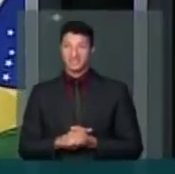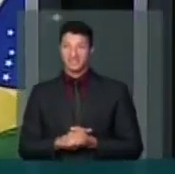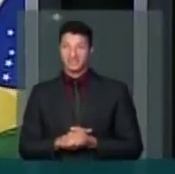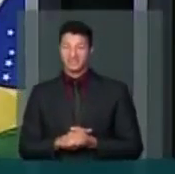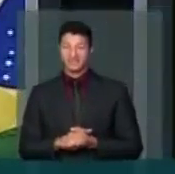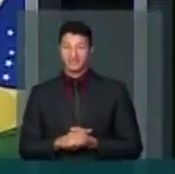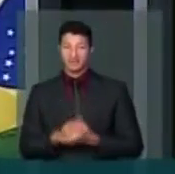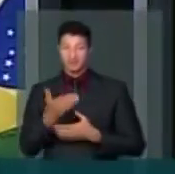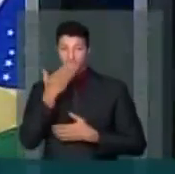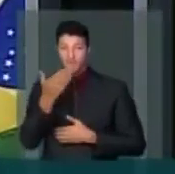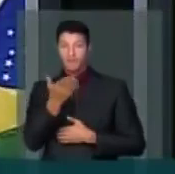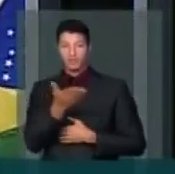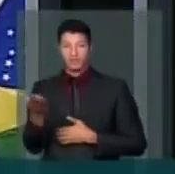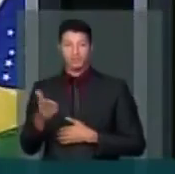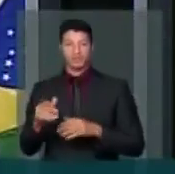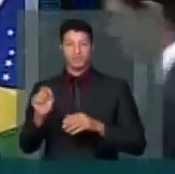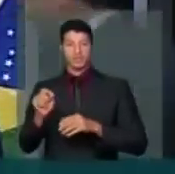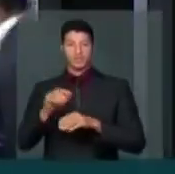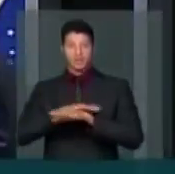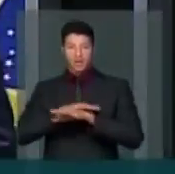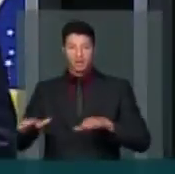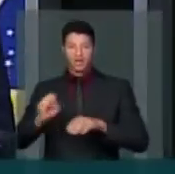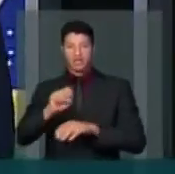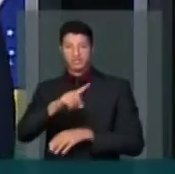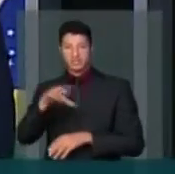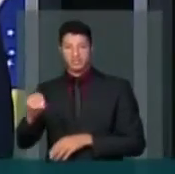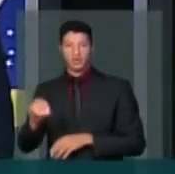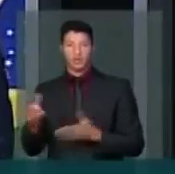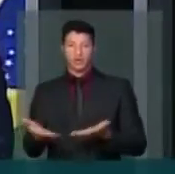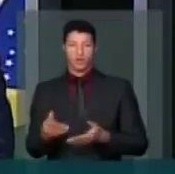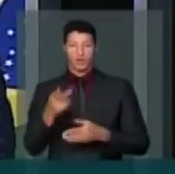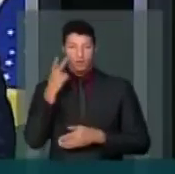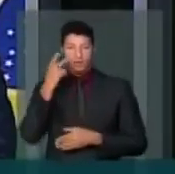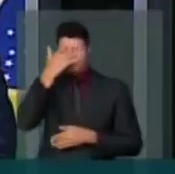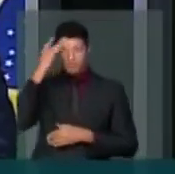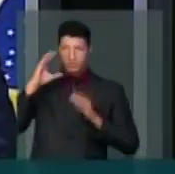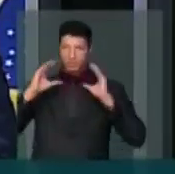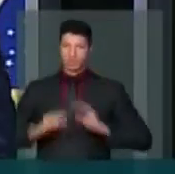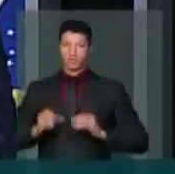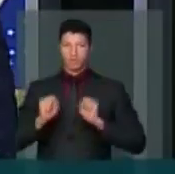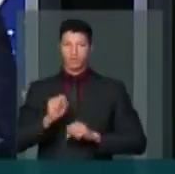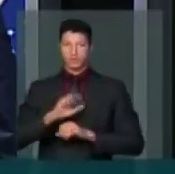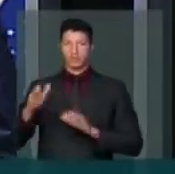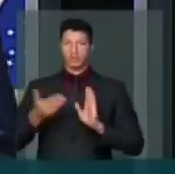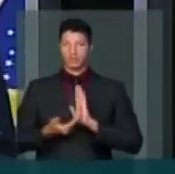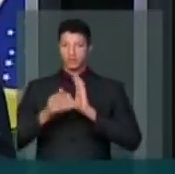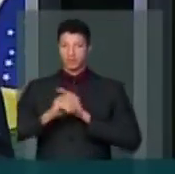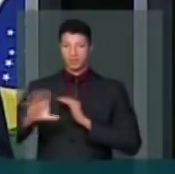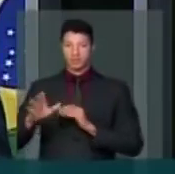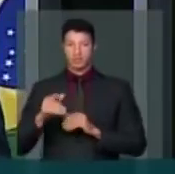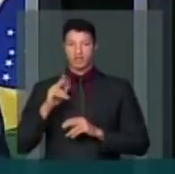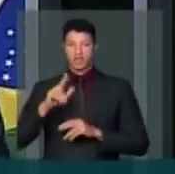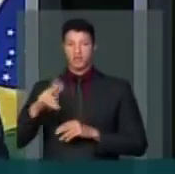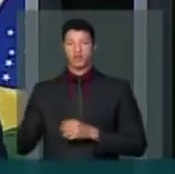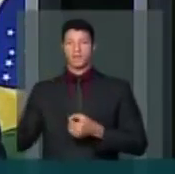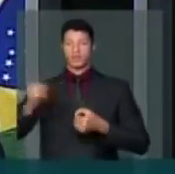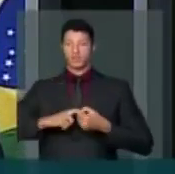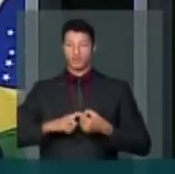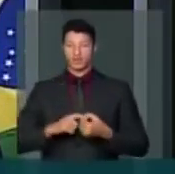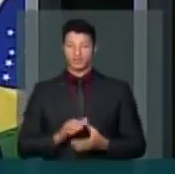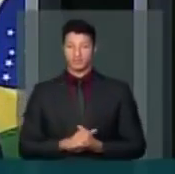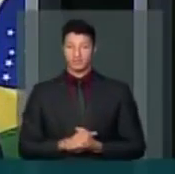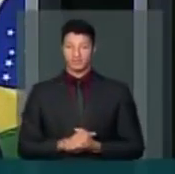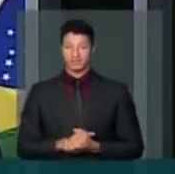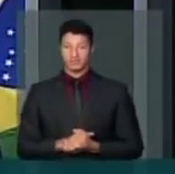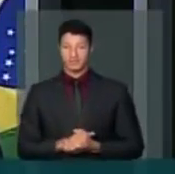Eu peço a Vossa Excelência que encerre a sessão para que esse cidadão possa sair daqui e nunca mais